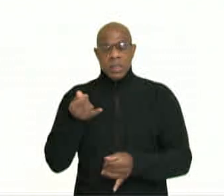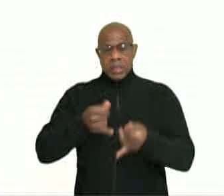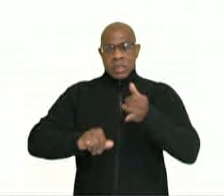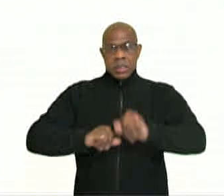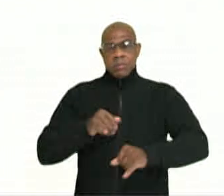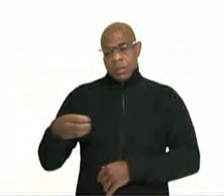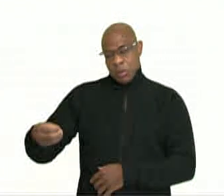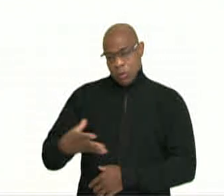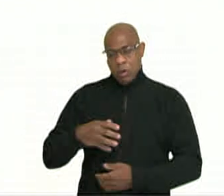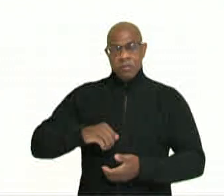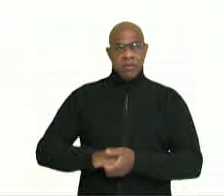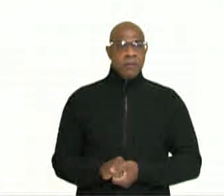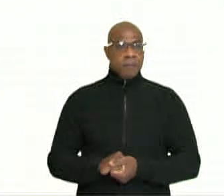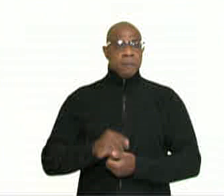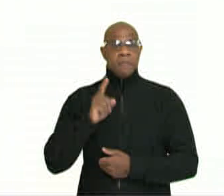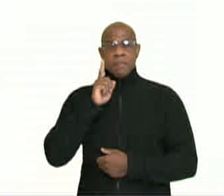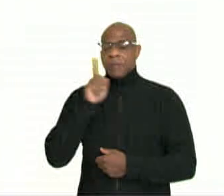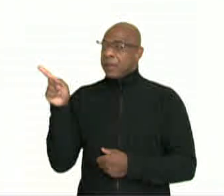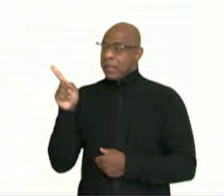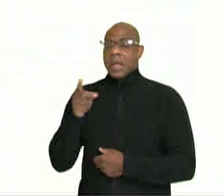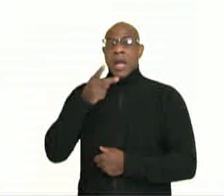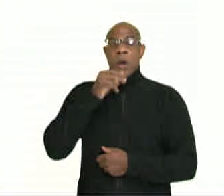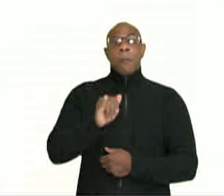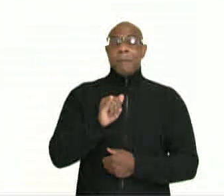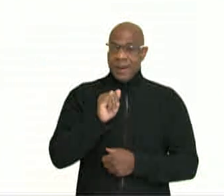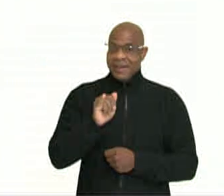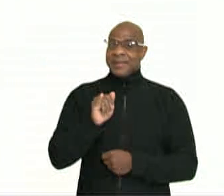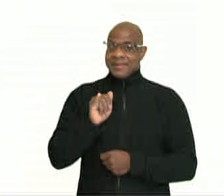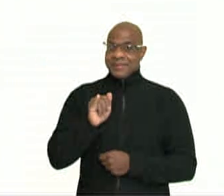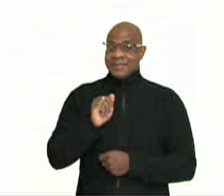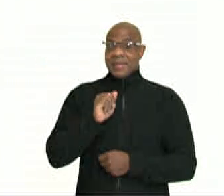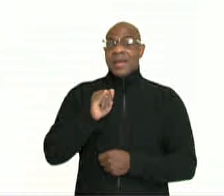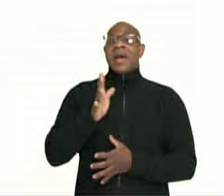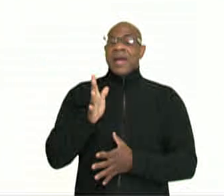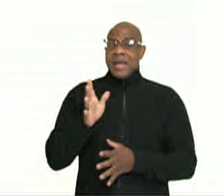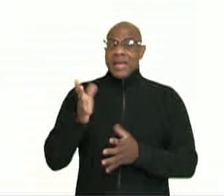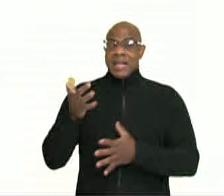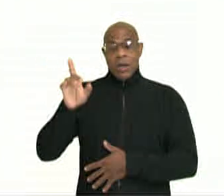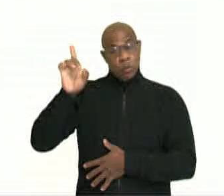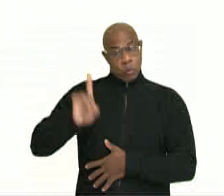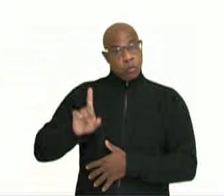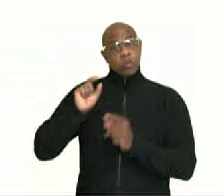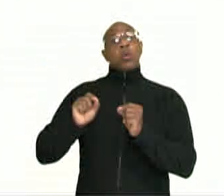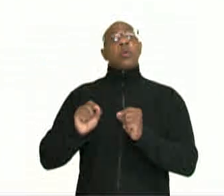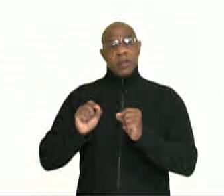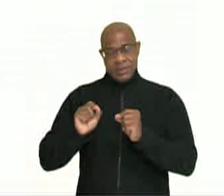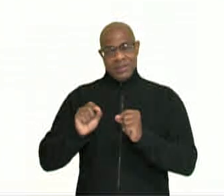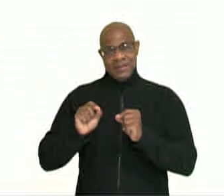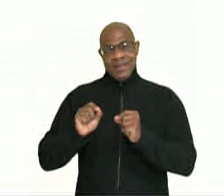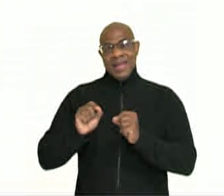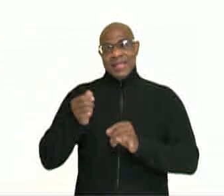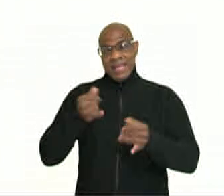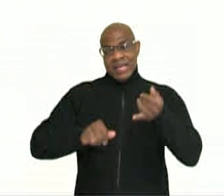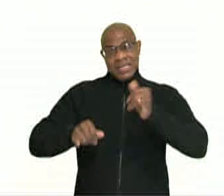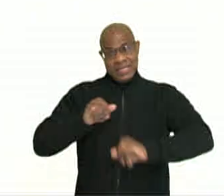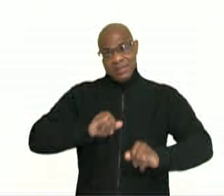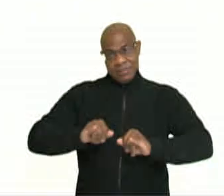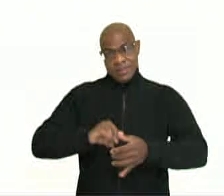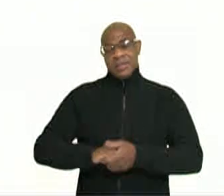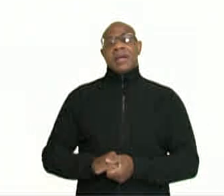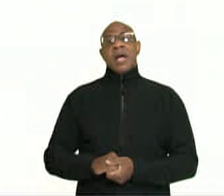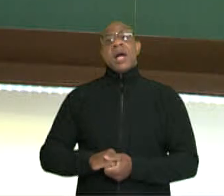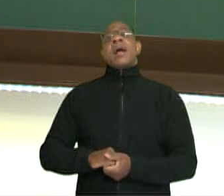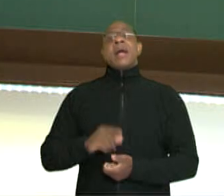aí é conhecido como o pai da Química Moderna. Ele está lá naquela lei, né, que a gente bem famosa, nada se perde, nada se cria, tudo